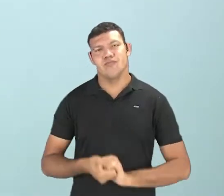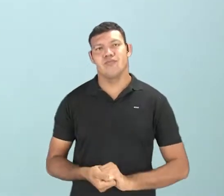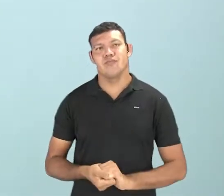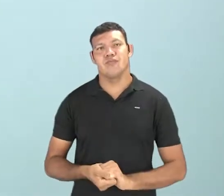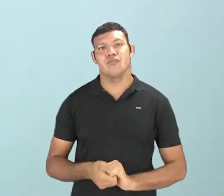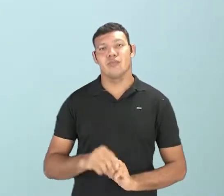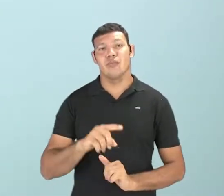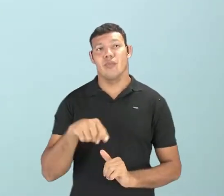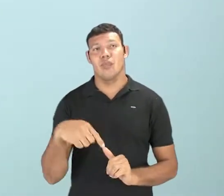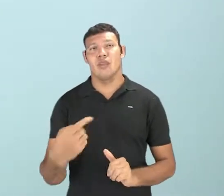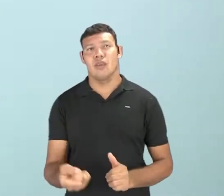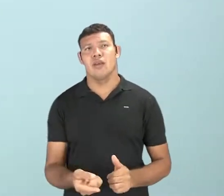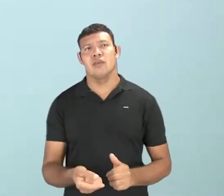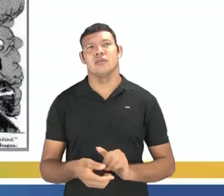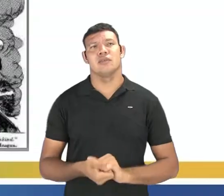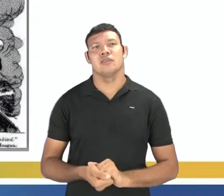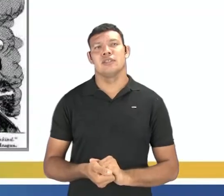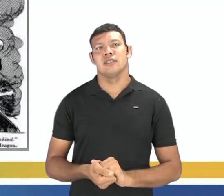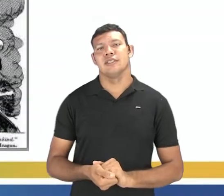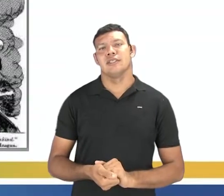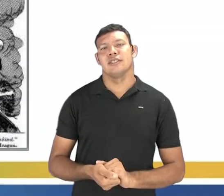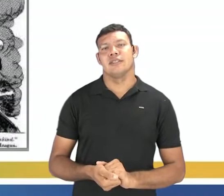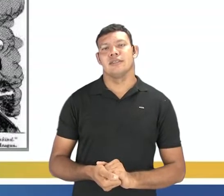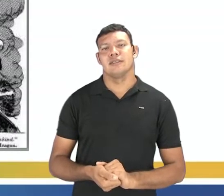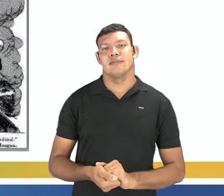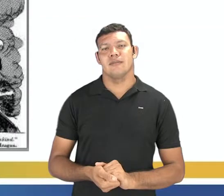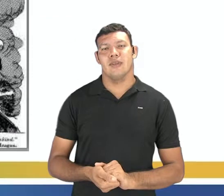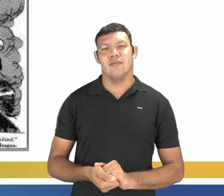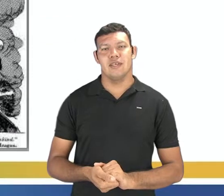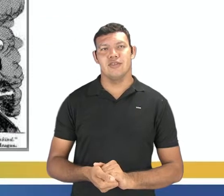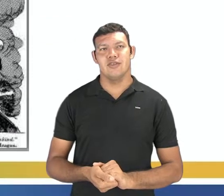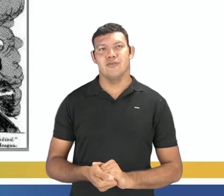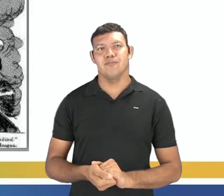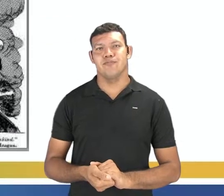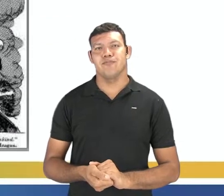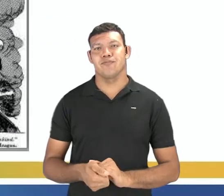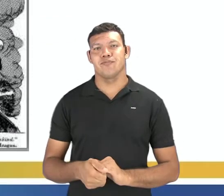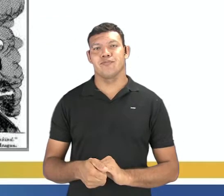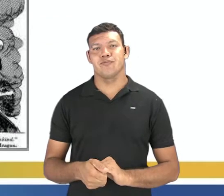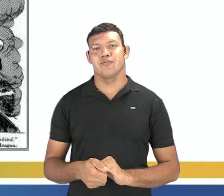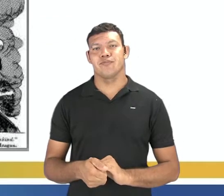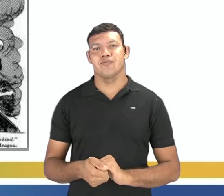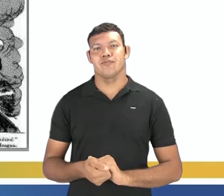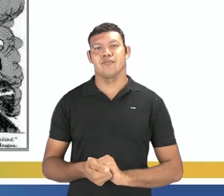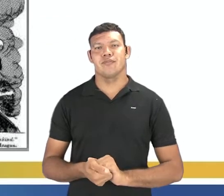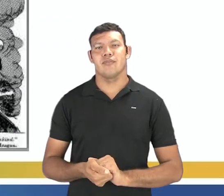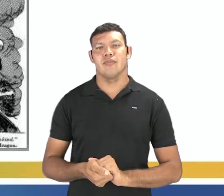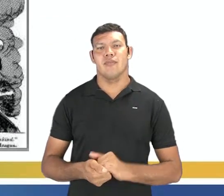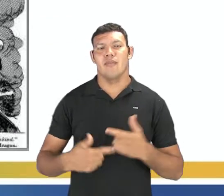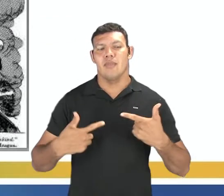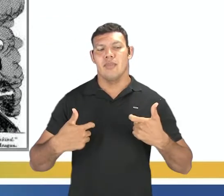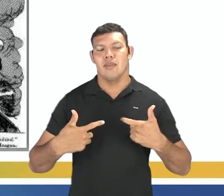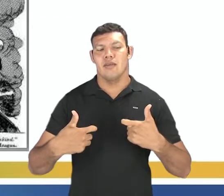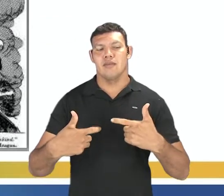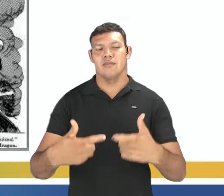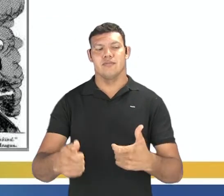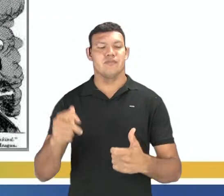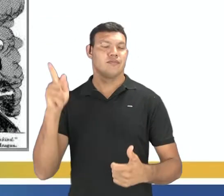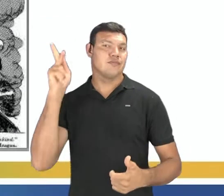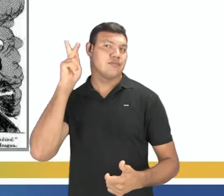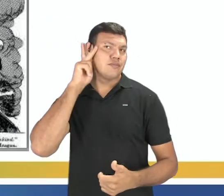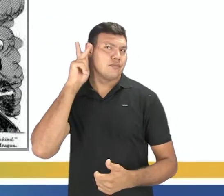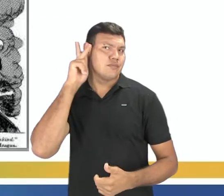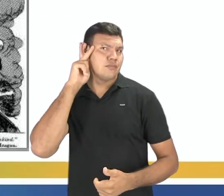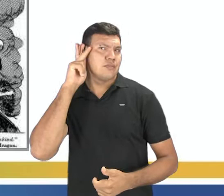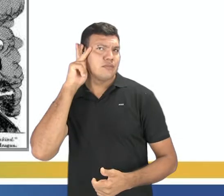Outra situação é a guerra do Afeganistão, né, de 79 a 89, 10 anos de muitos gastos, pessoal. Observe na imagem que